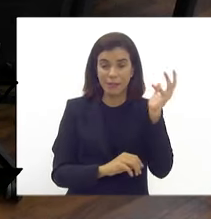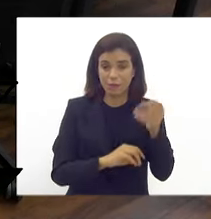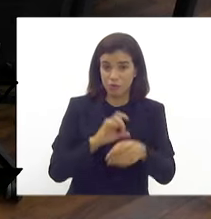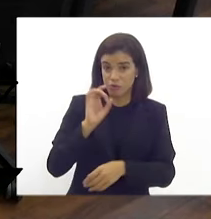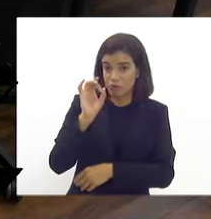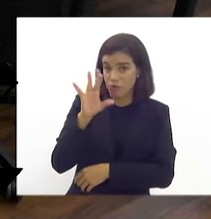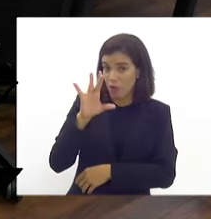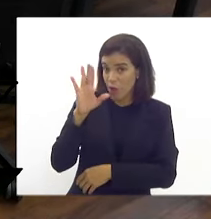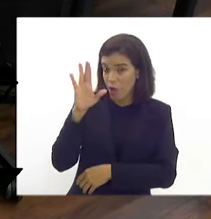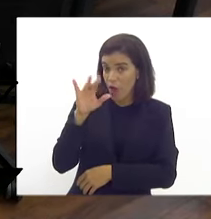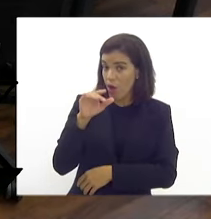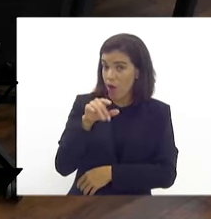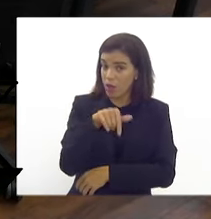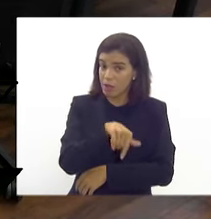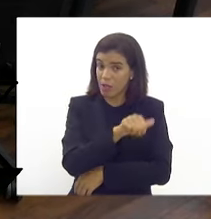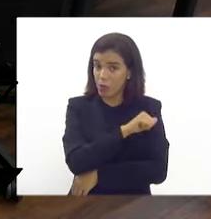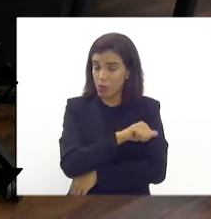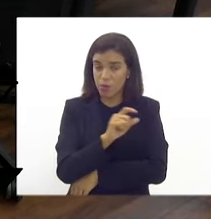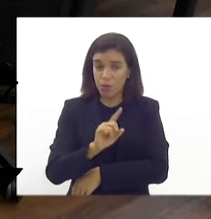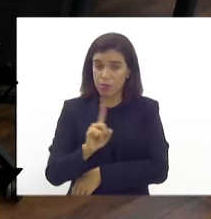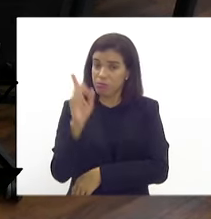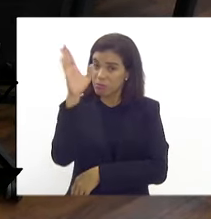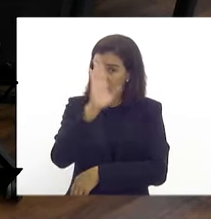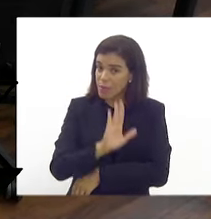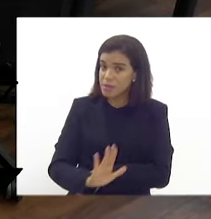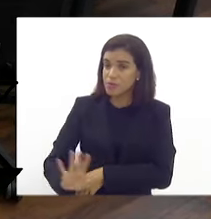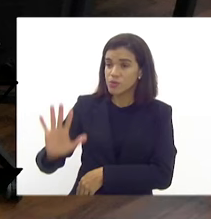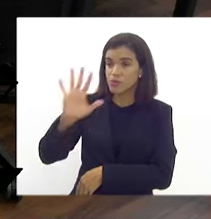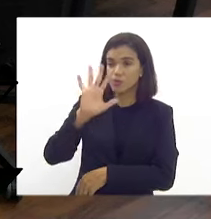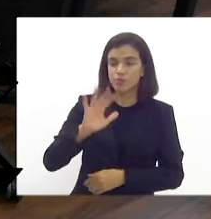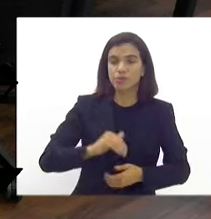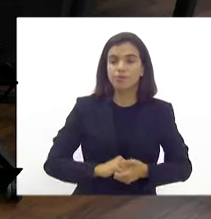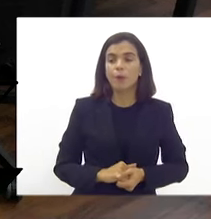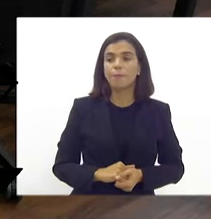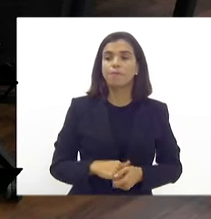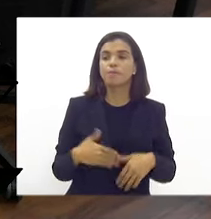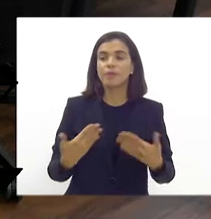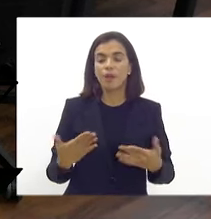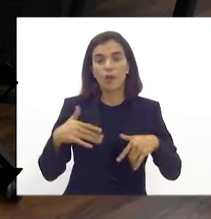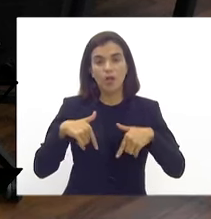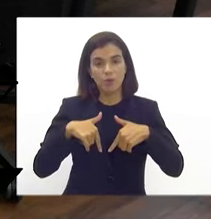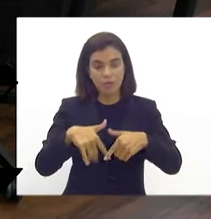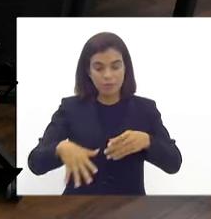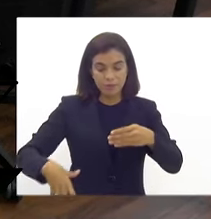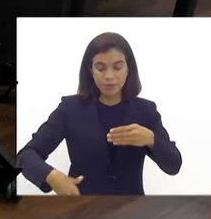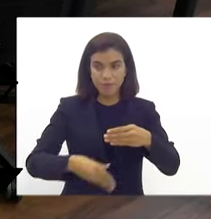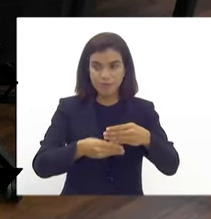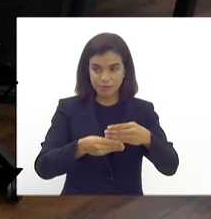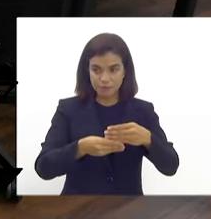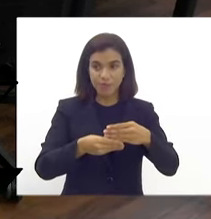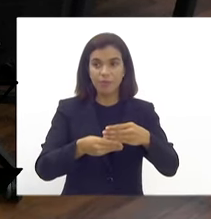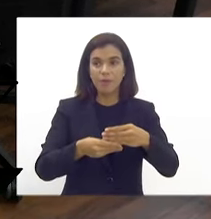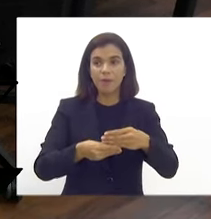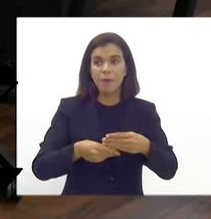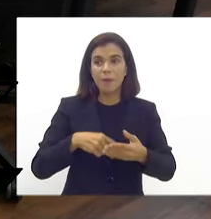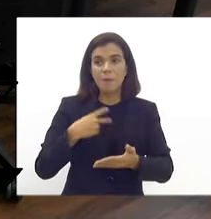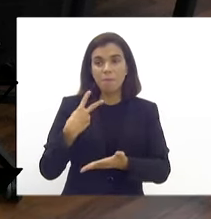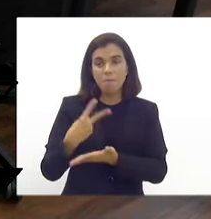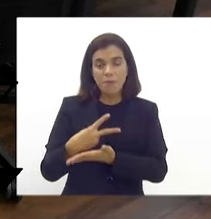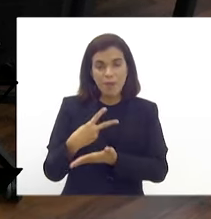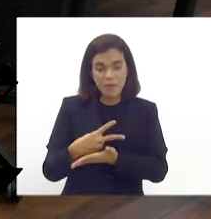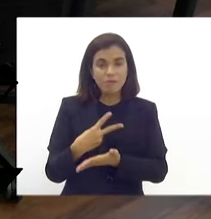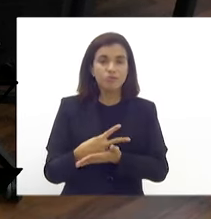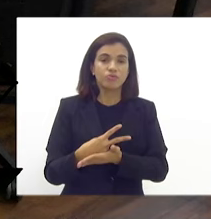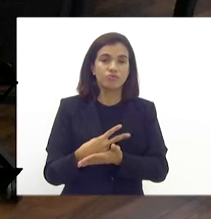falando aqui da questão da nossa Bahia que é a Bahia de Guanabara cabe atuação suplementar ainda que não conflitiva